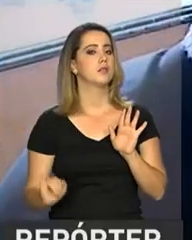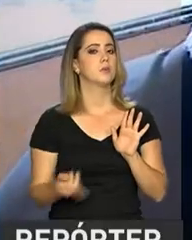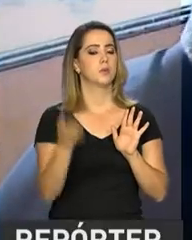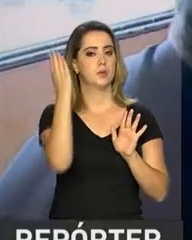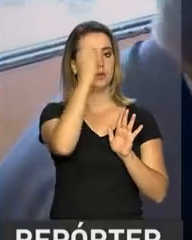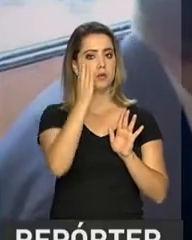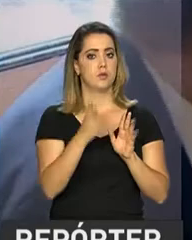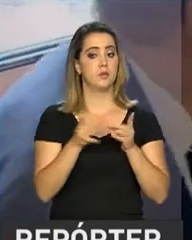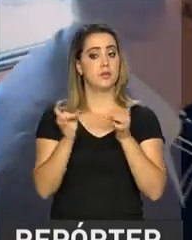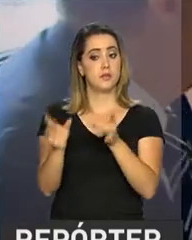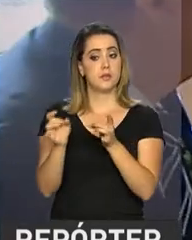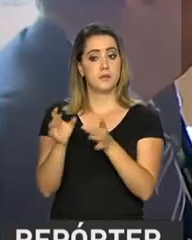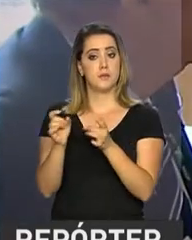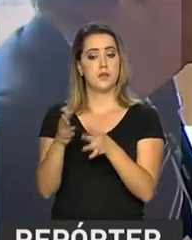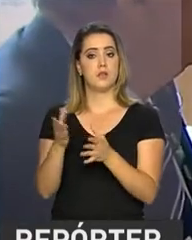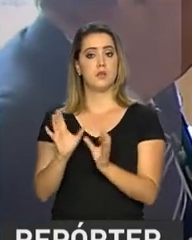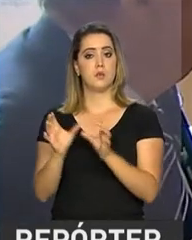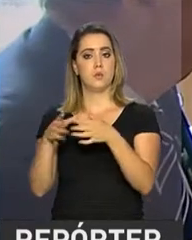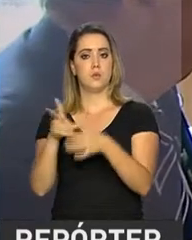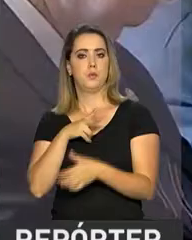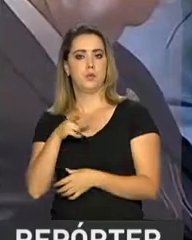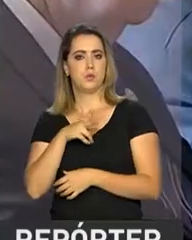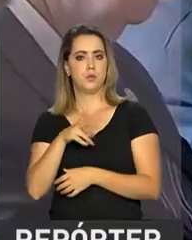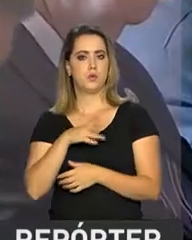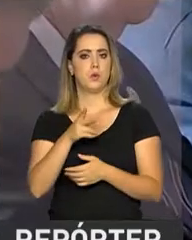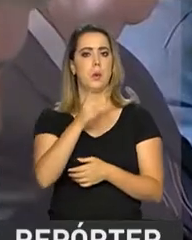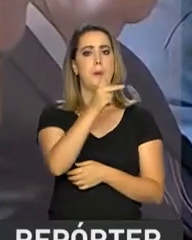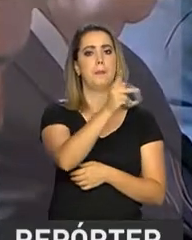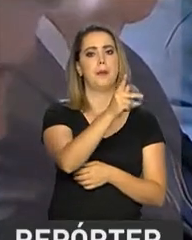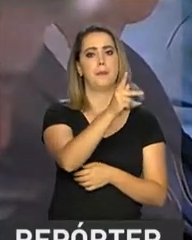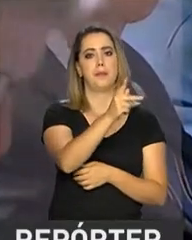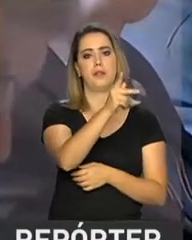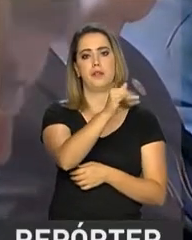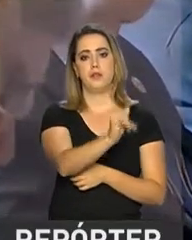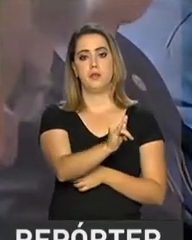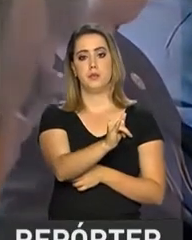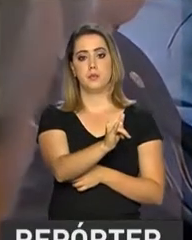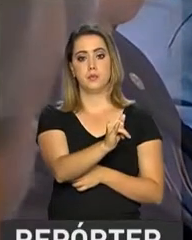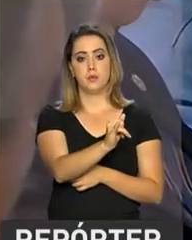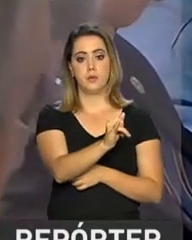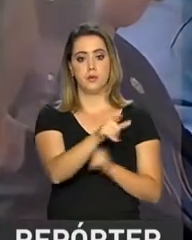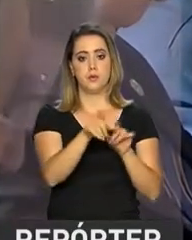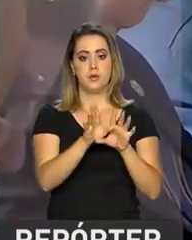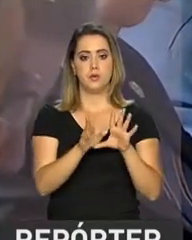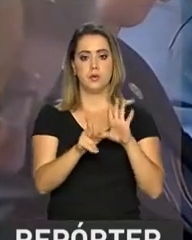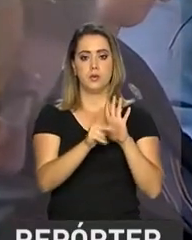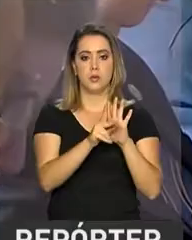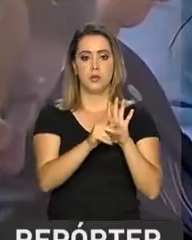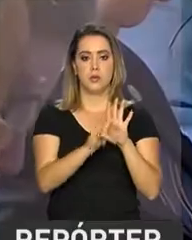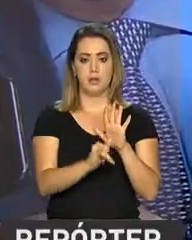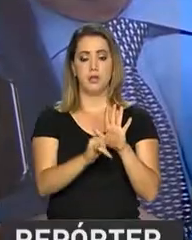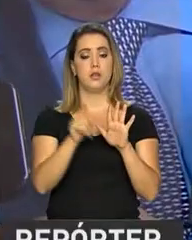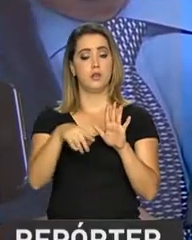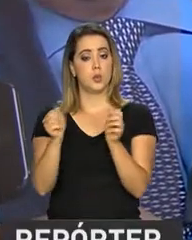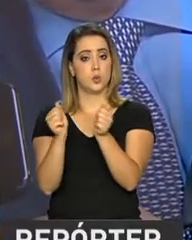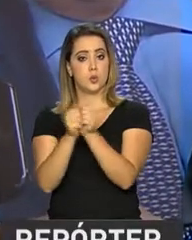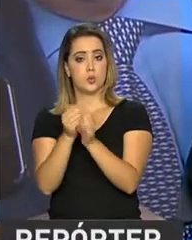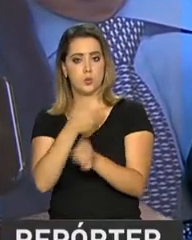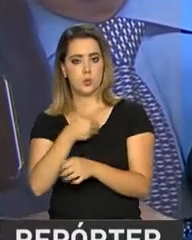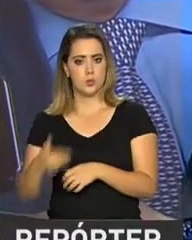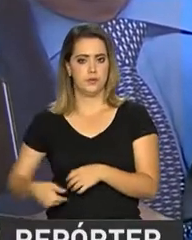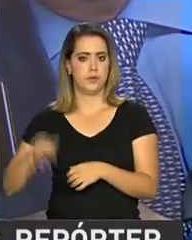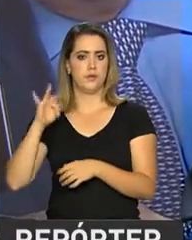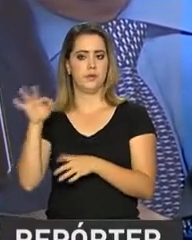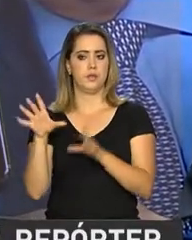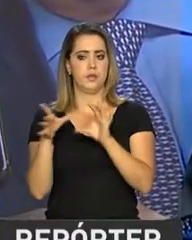com as concessões à iniciativa privada no âmbito do PPI, o Programa de Parcerias de Investimentos do Governo Federal.